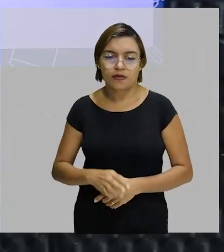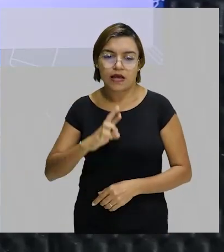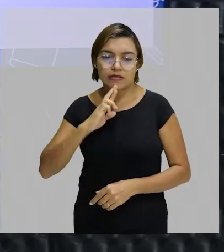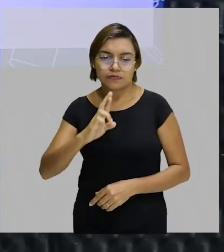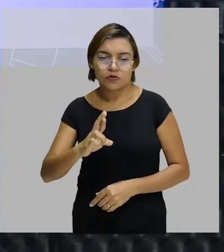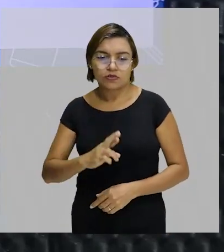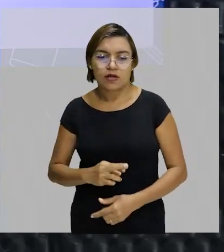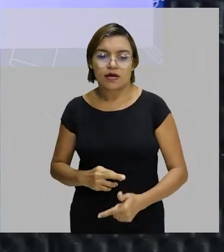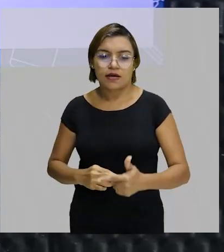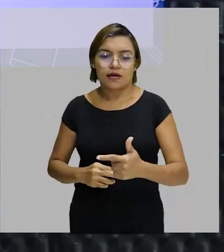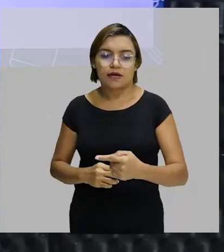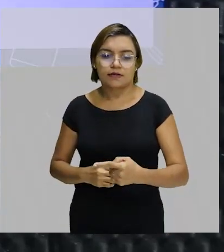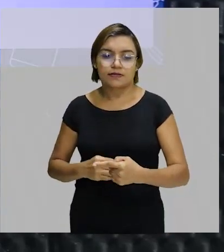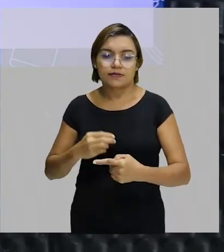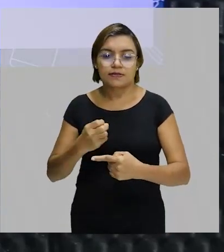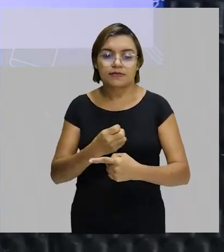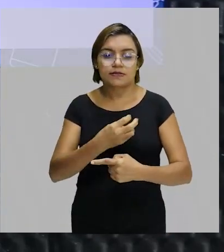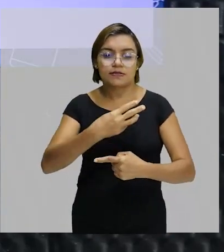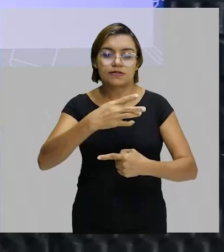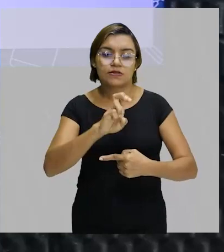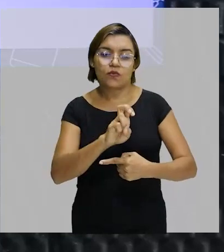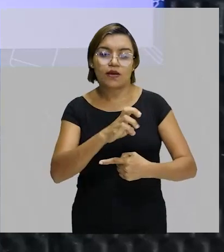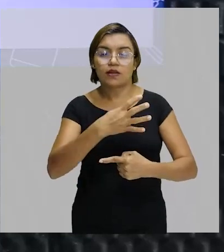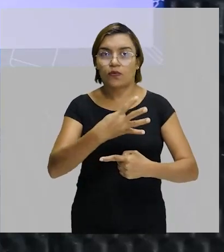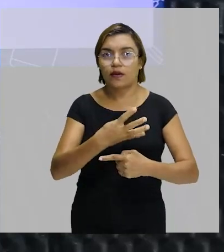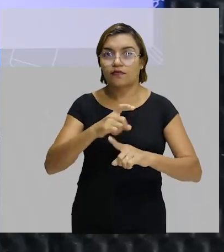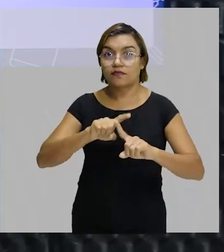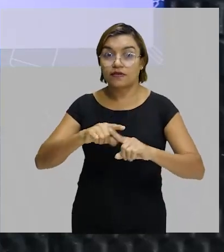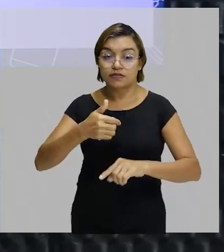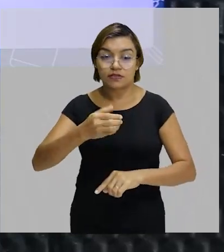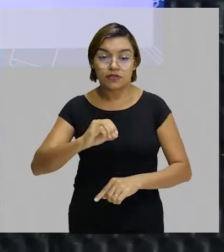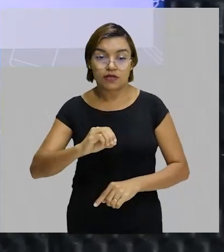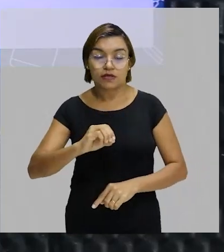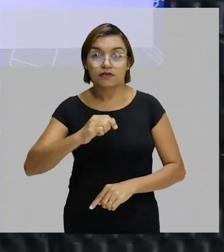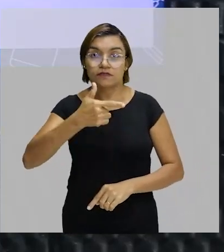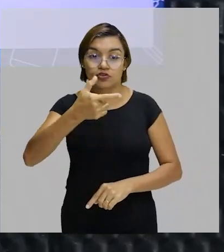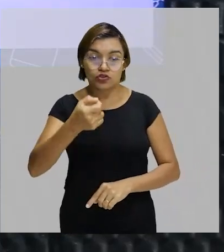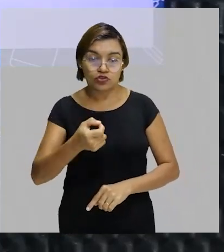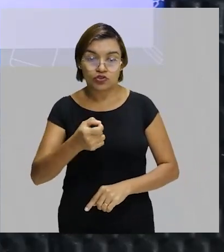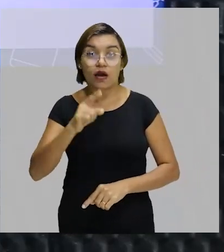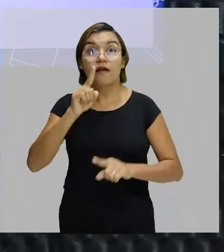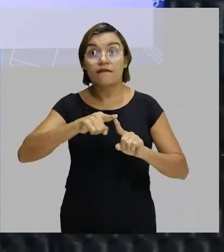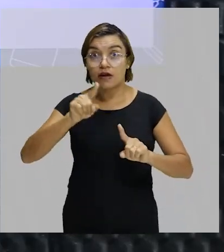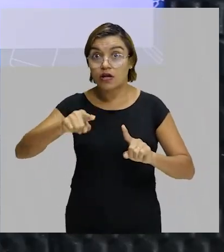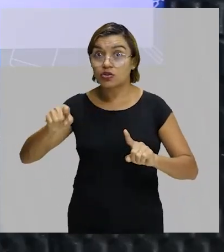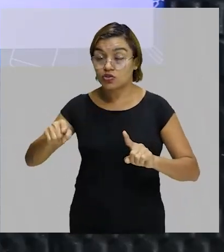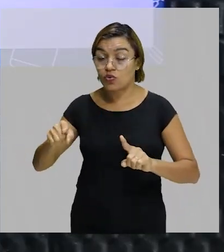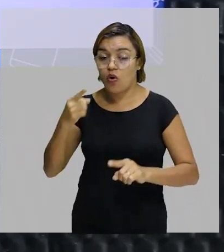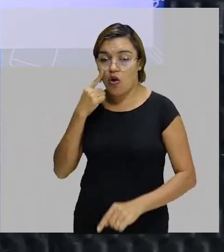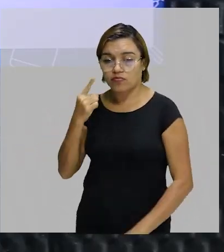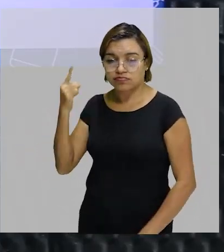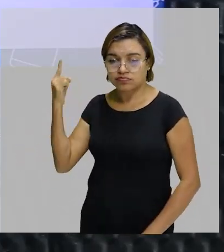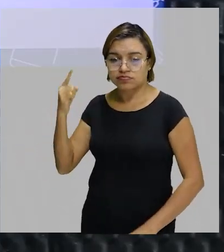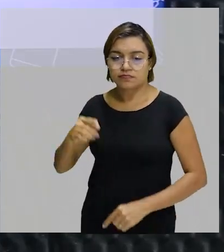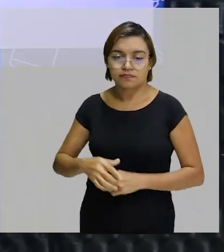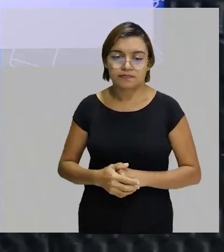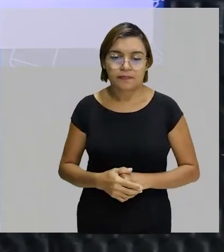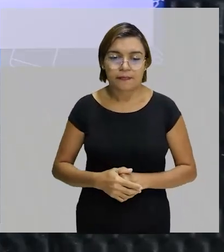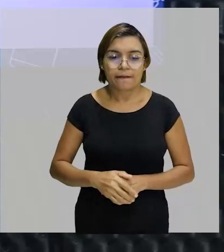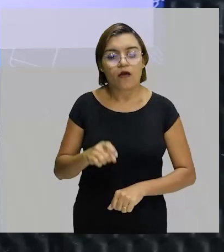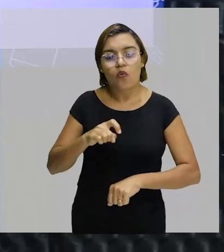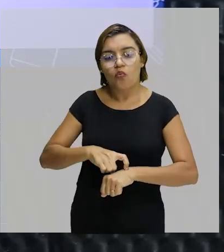vezes 10 elevado a 20 átomos. Essa foi a variação na quantidade de átomos. O